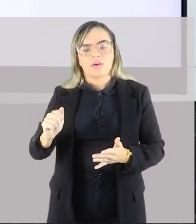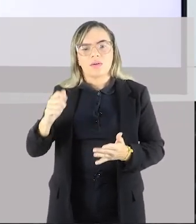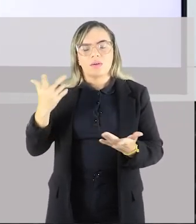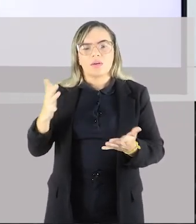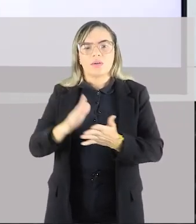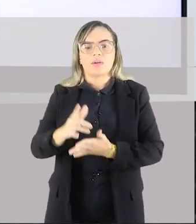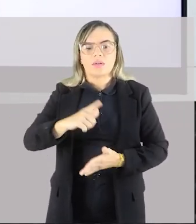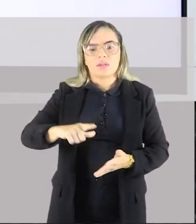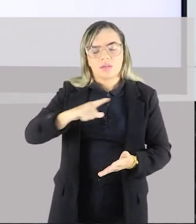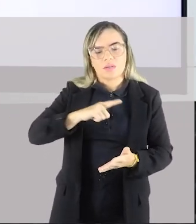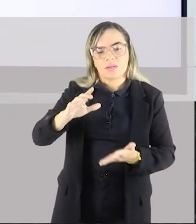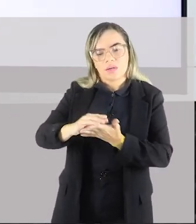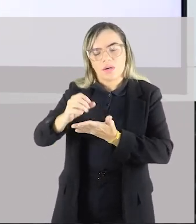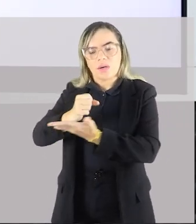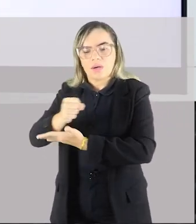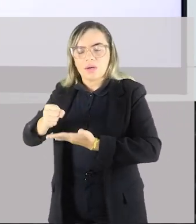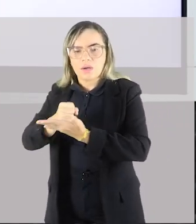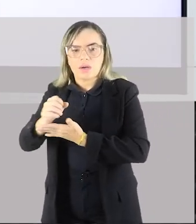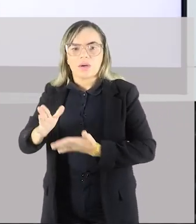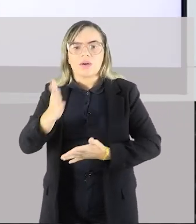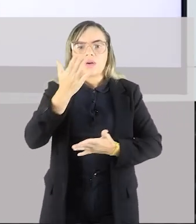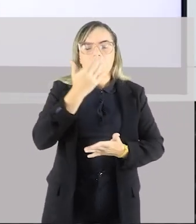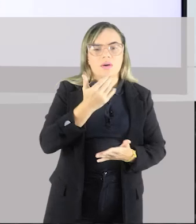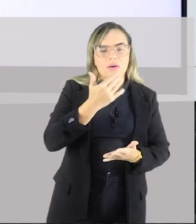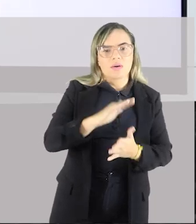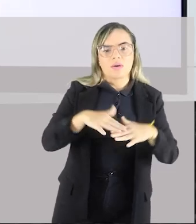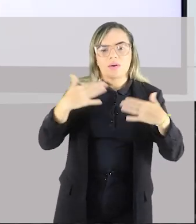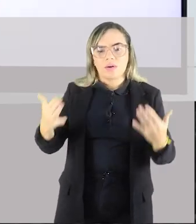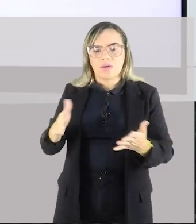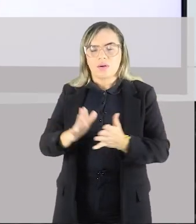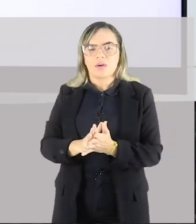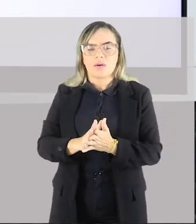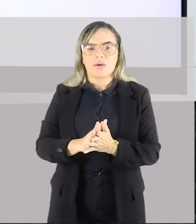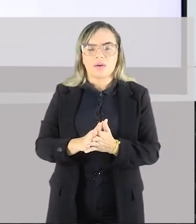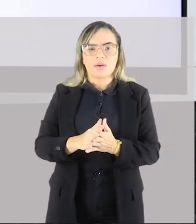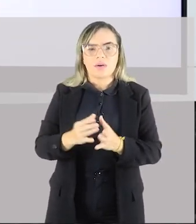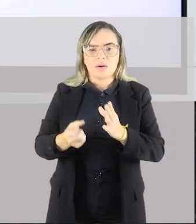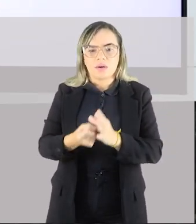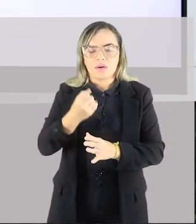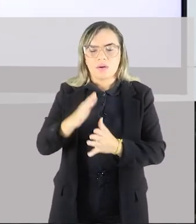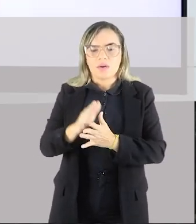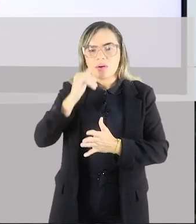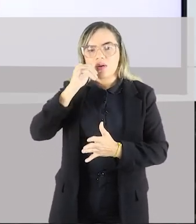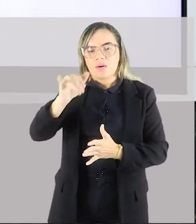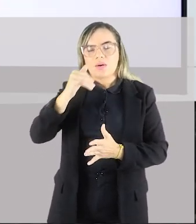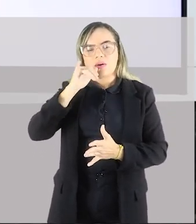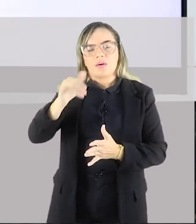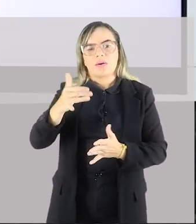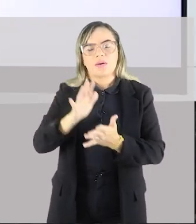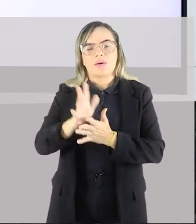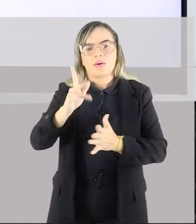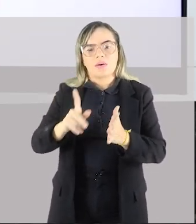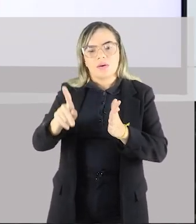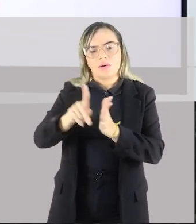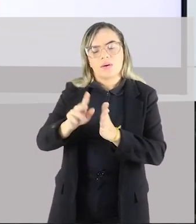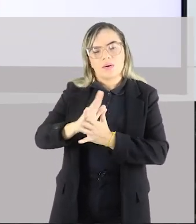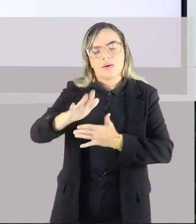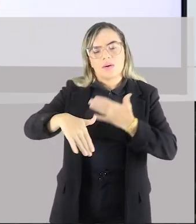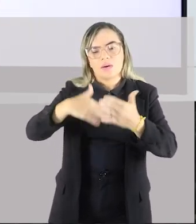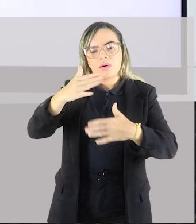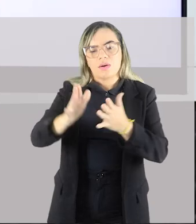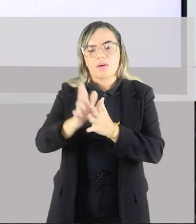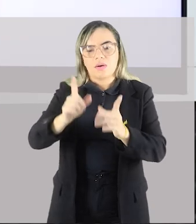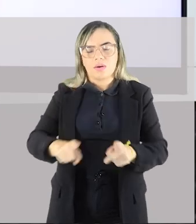Então, existe uma fonte ali de alimento para ele vai produzir energia para si mesmo, mas durante esse processo